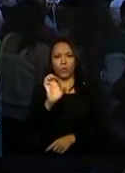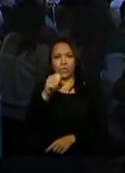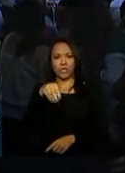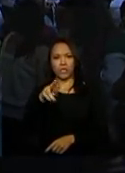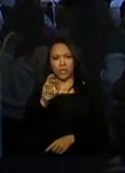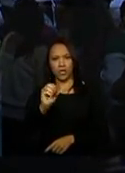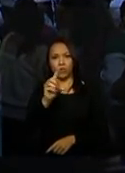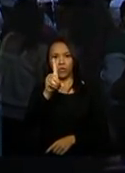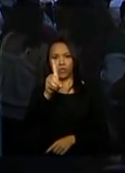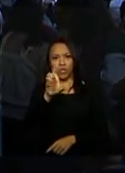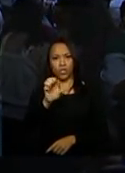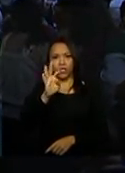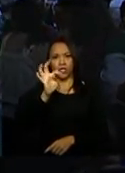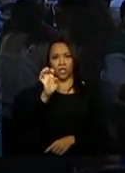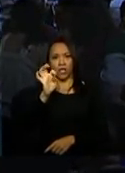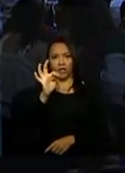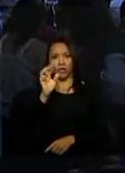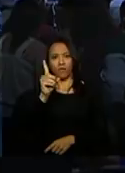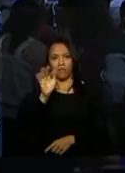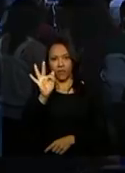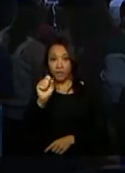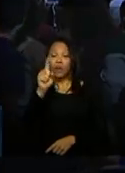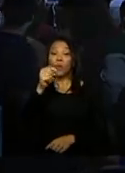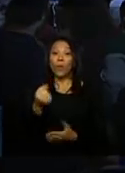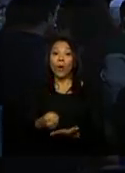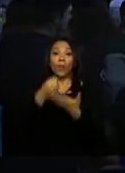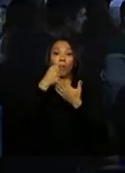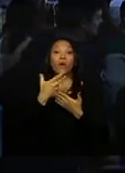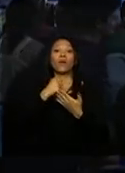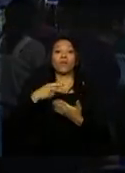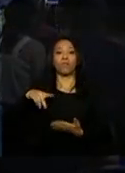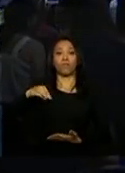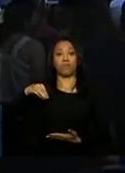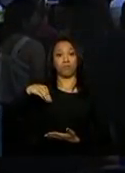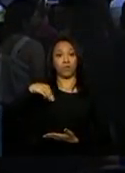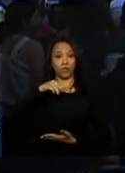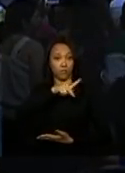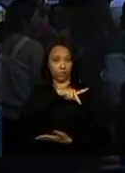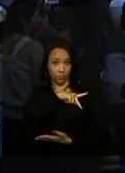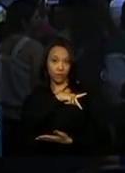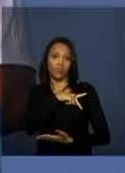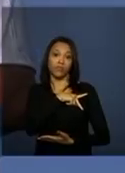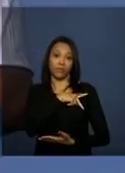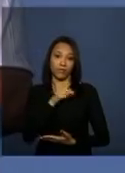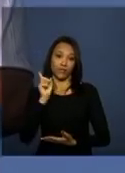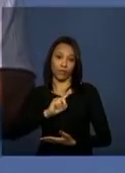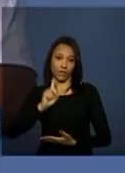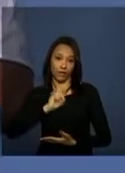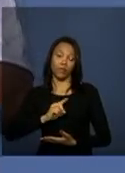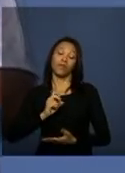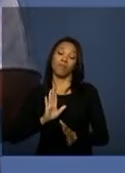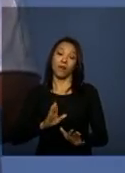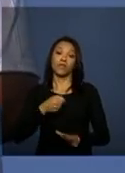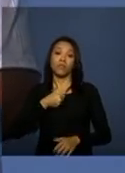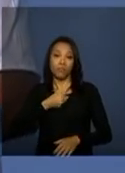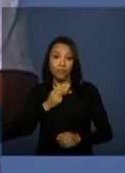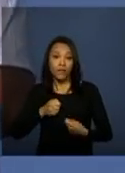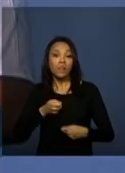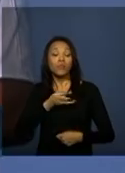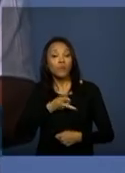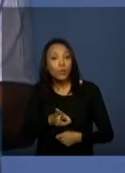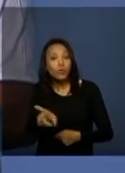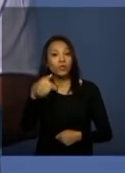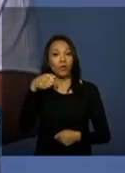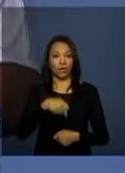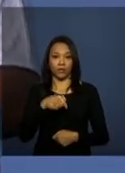com a parceria do Ministério Público de Minas Gerais, né, esse Centro de Defesa Nacional. Precisamos da continuidade nesse Centro de Defesa Nacional da